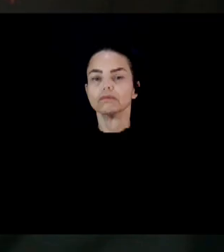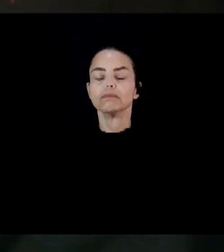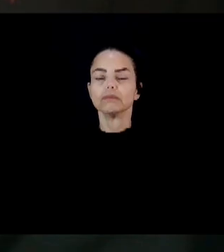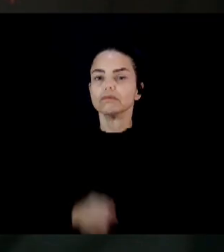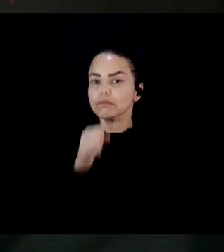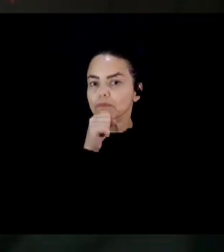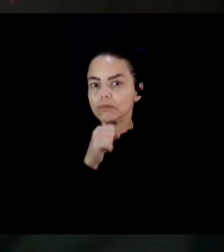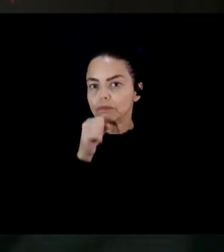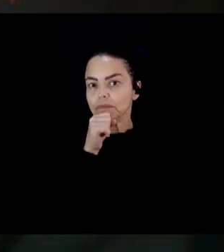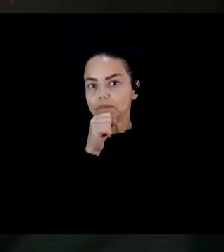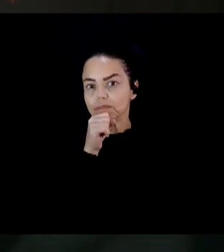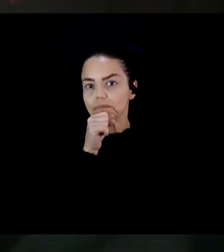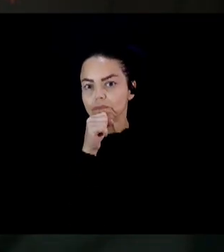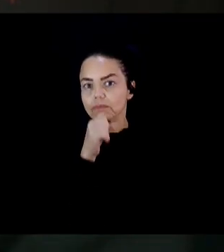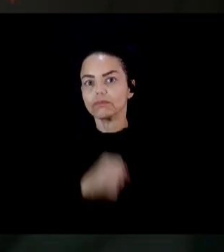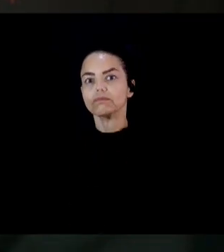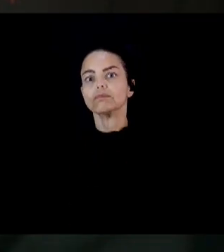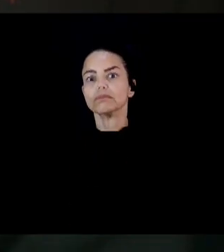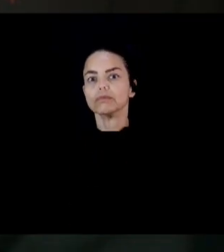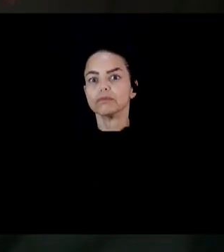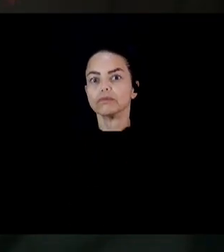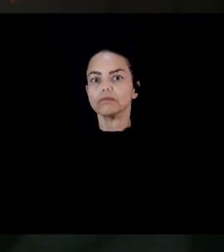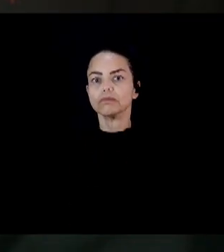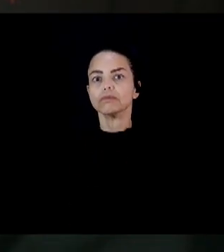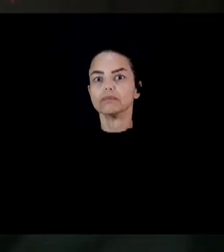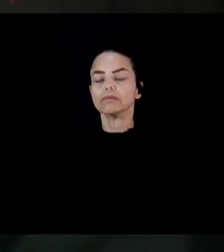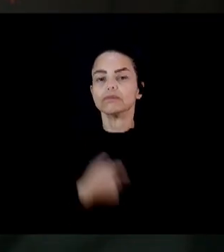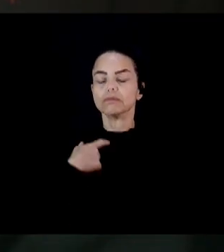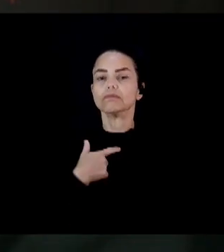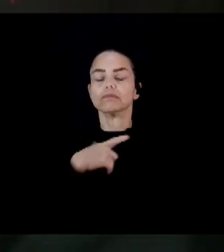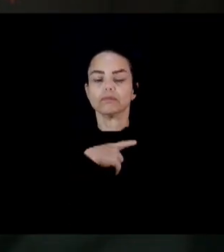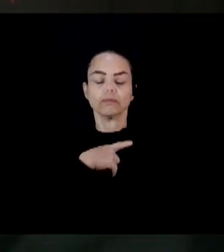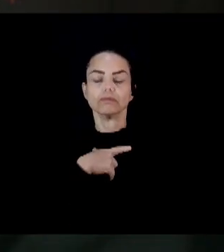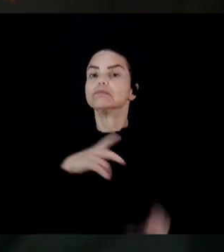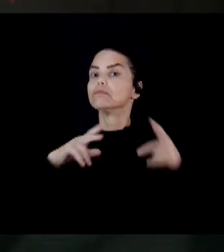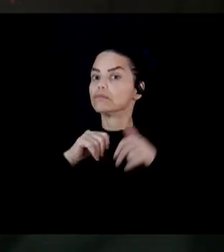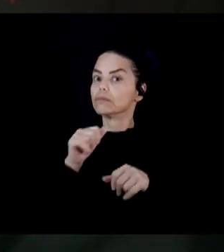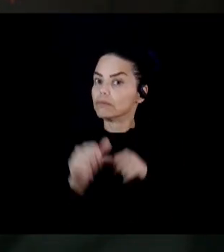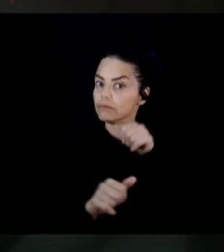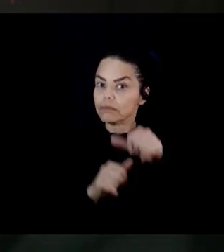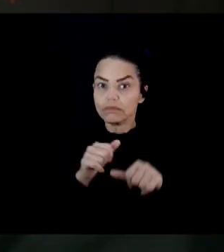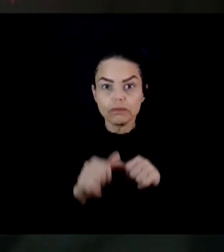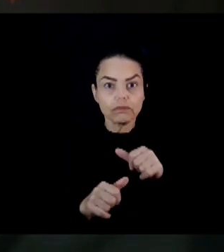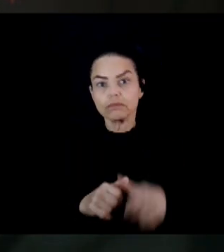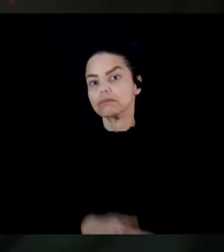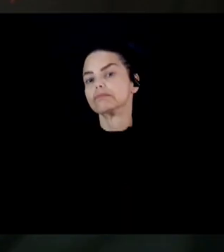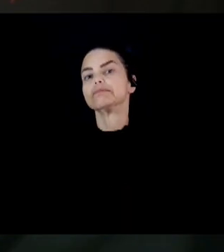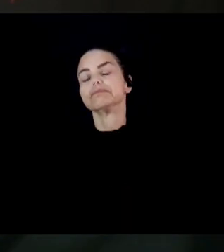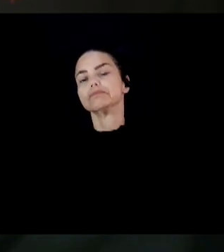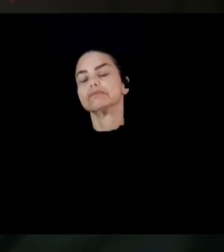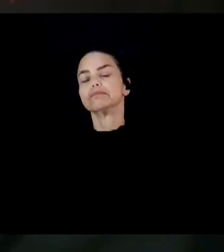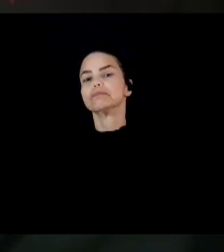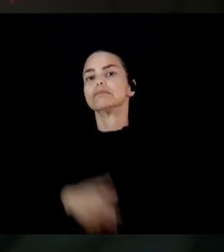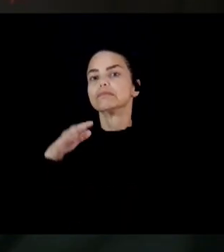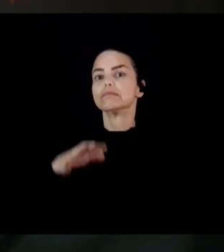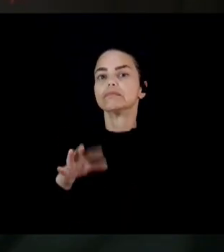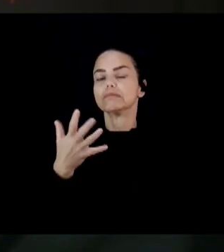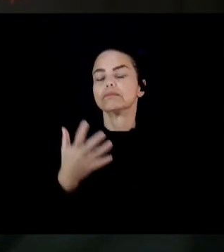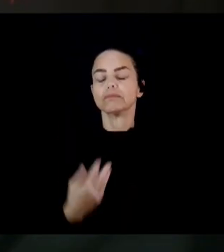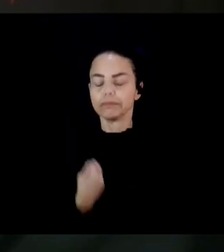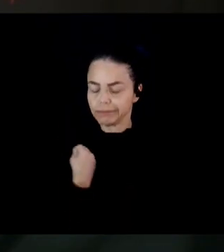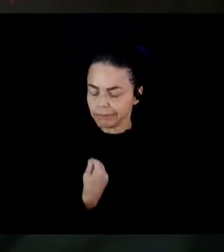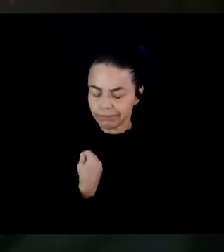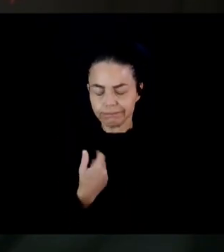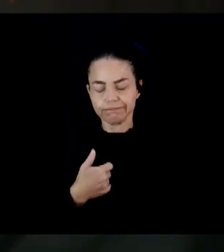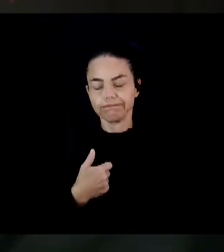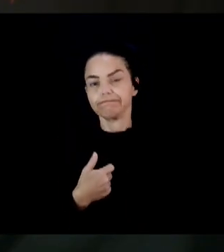dos dias. E surgem as mudanças, e nem todas as mudanças que surgem com a idade são negativas.